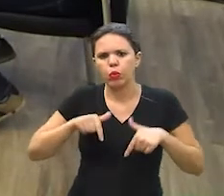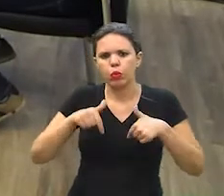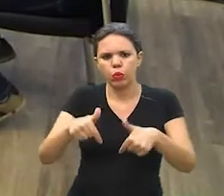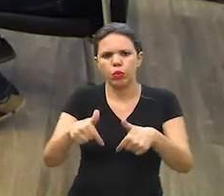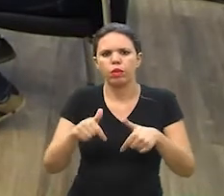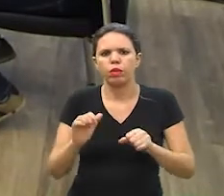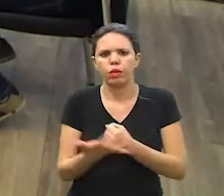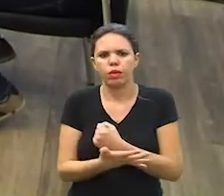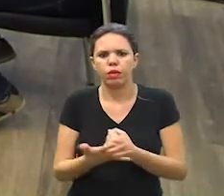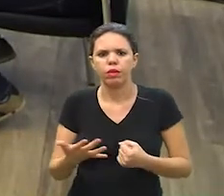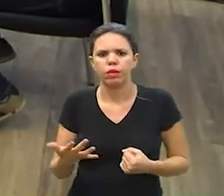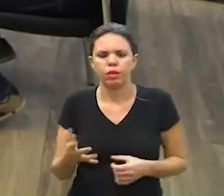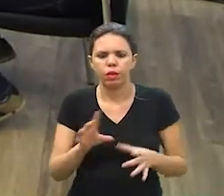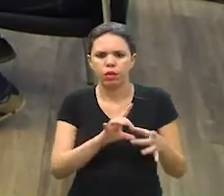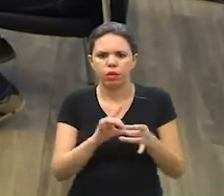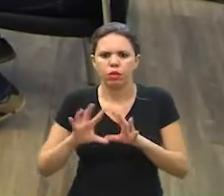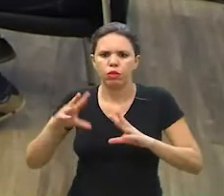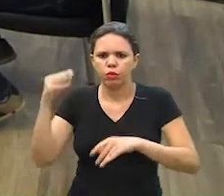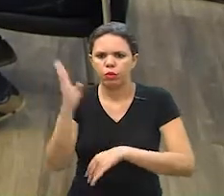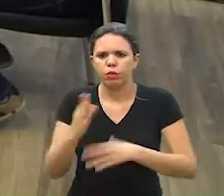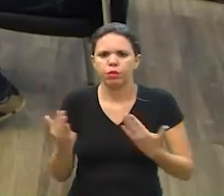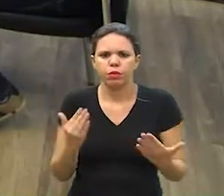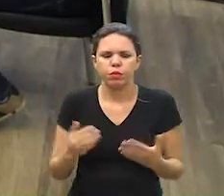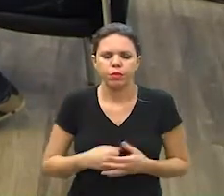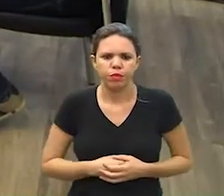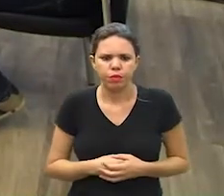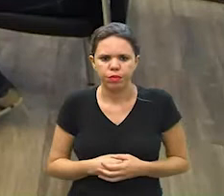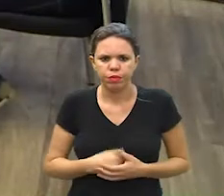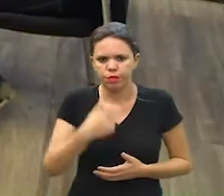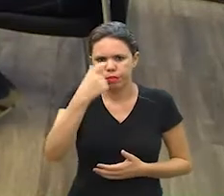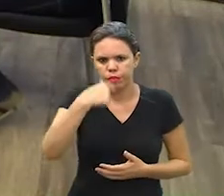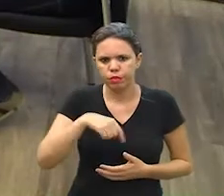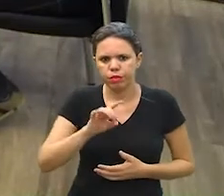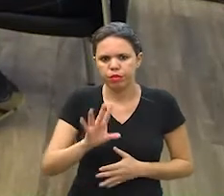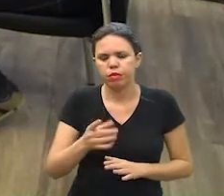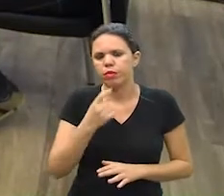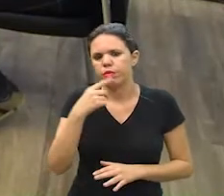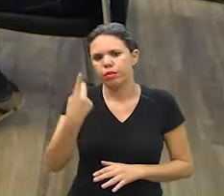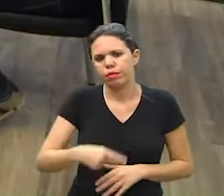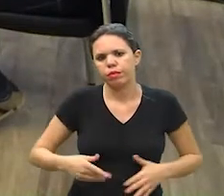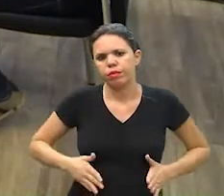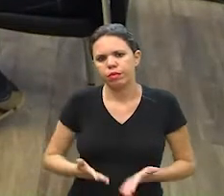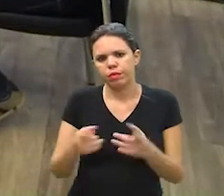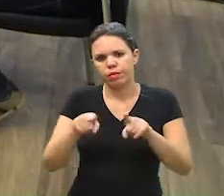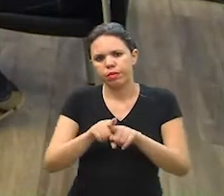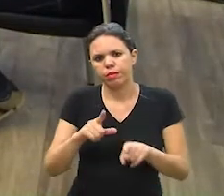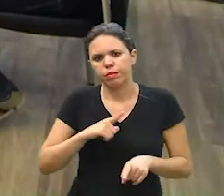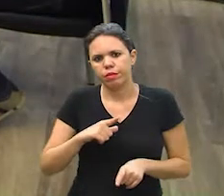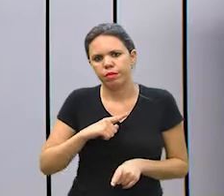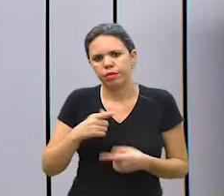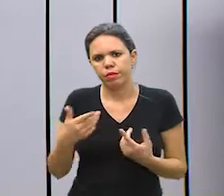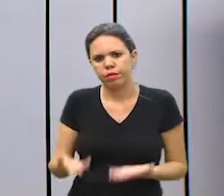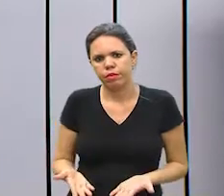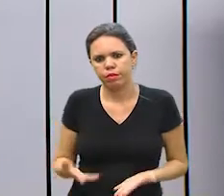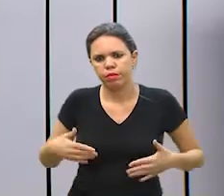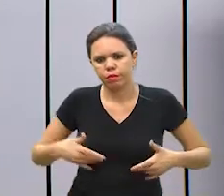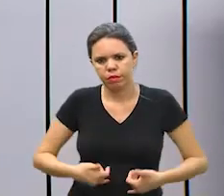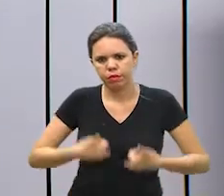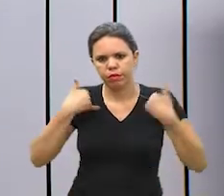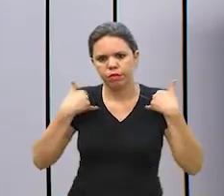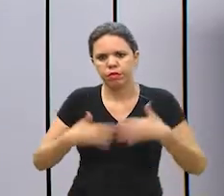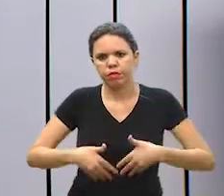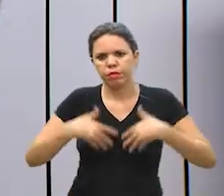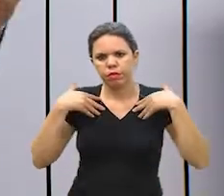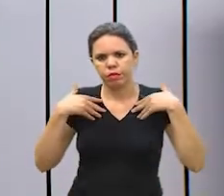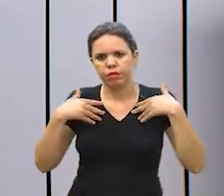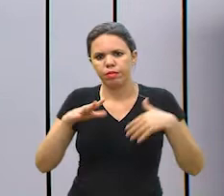enfrentando esta pandemia no contexto de todo o Brasil? Bom, eu sou campineiro, né? Então eu tenho aí um orgulho da minha